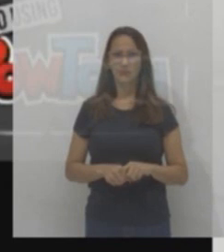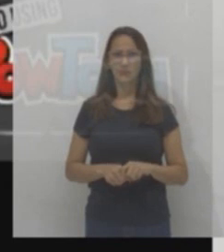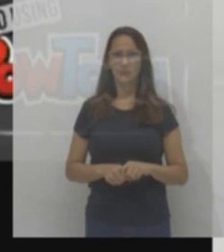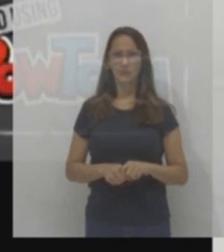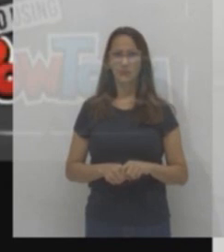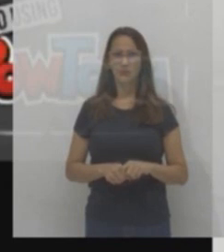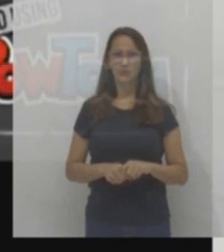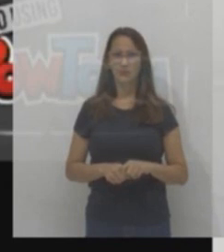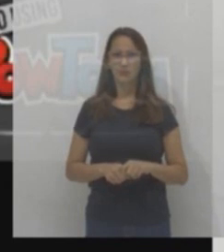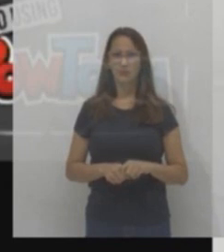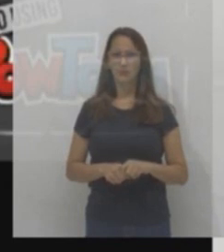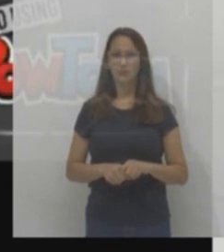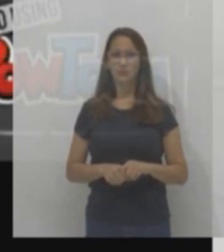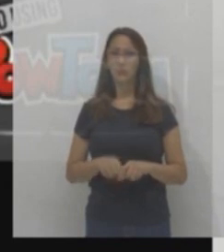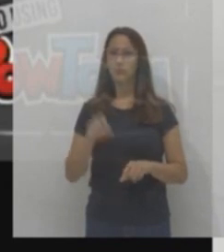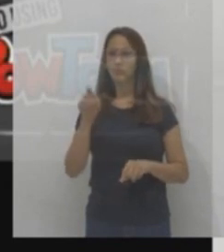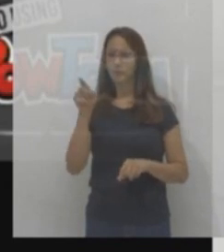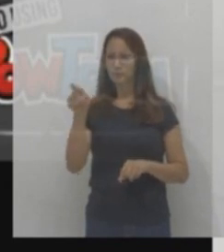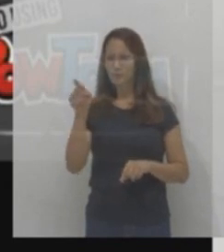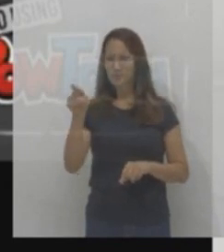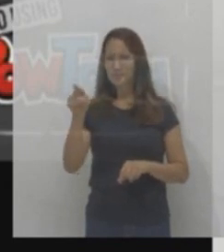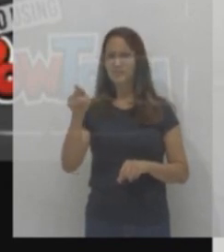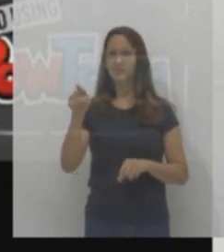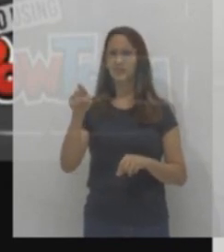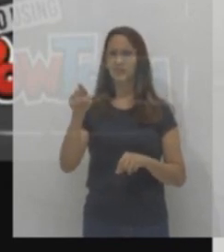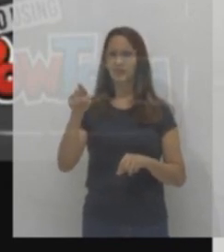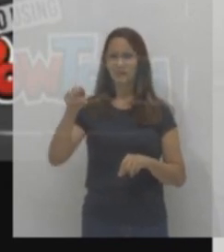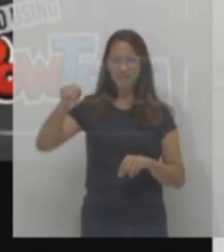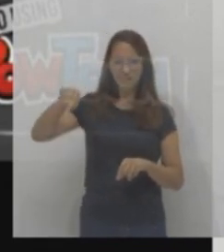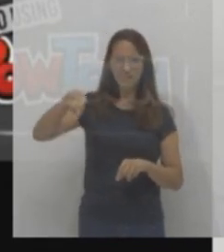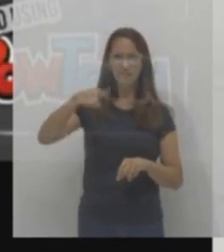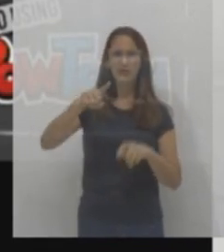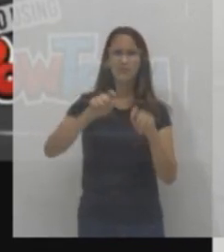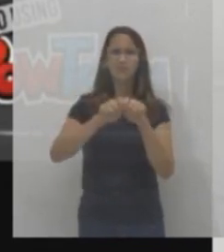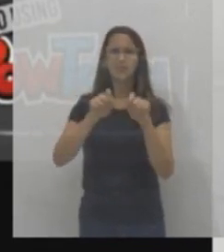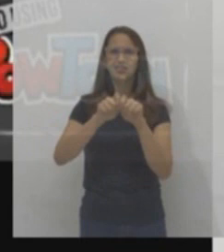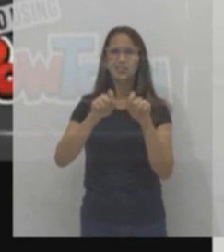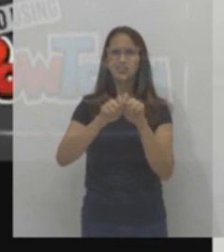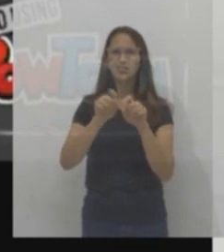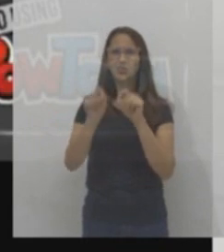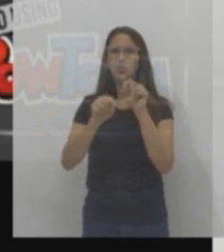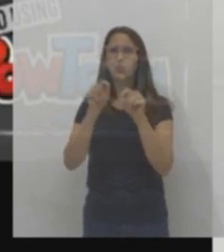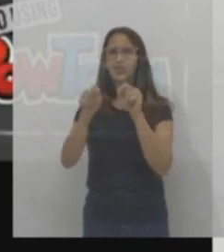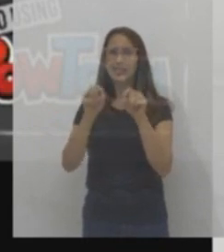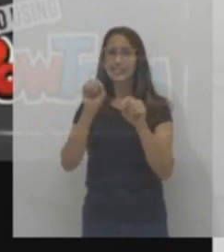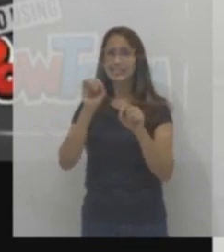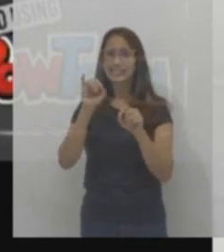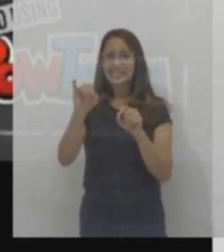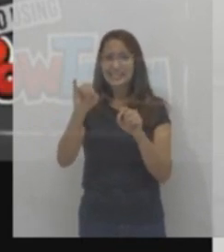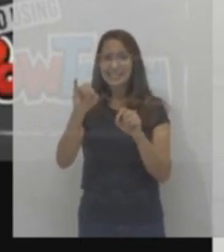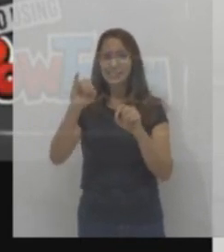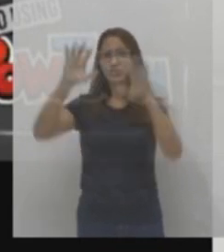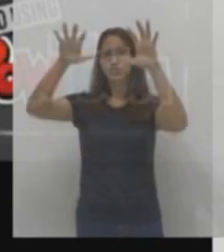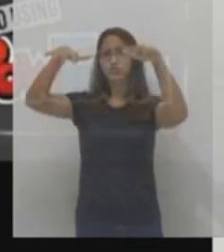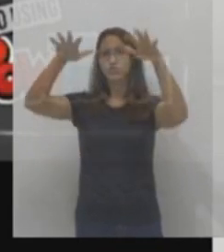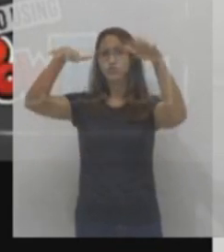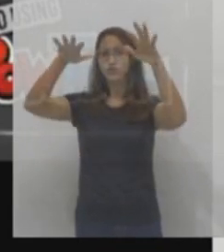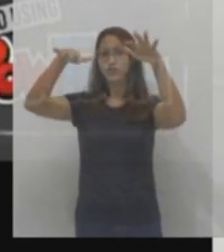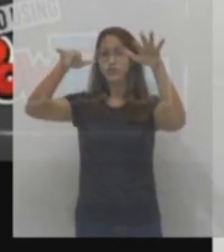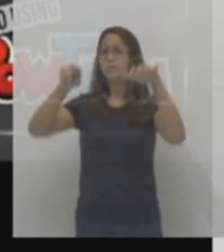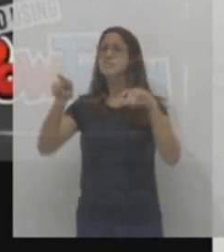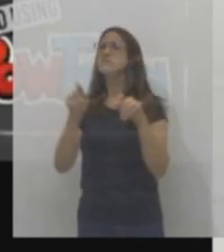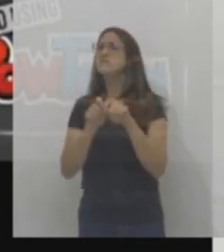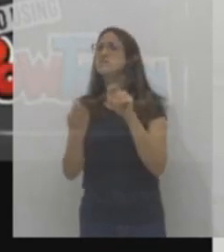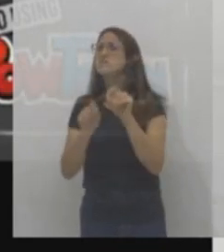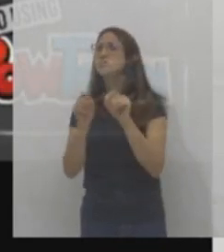que vai você fazer se chover? Então, olha aqui, ele está fazendo uma pergunta. O que você fará, qual a consequência, qual a ação futura,